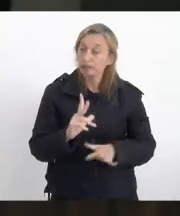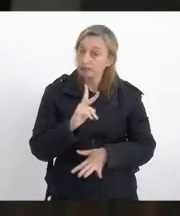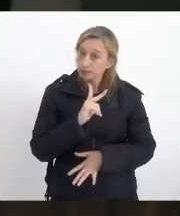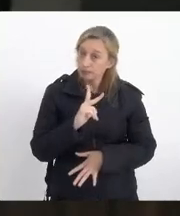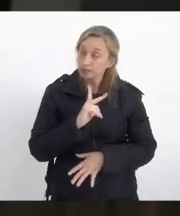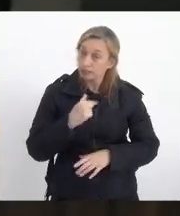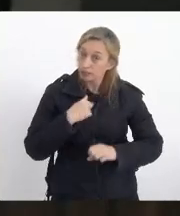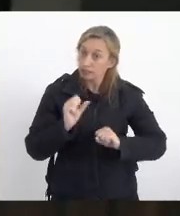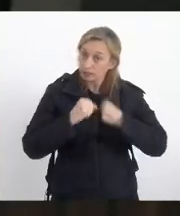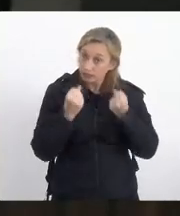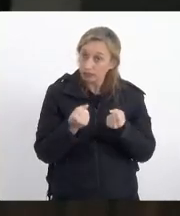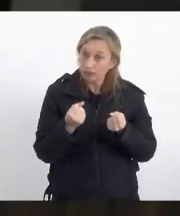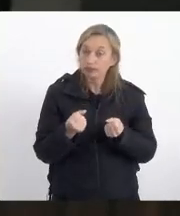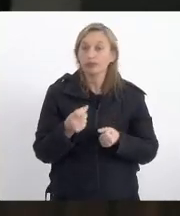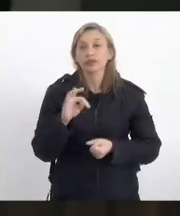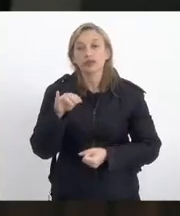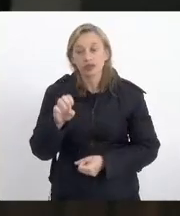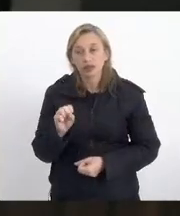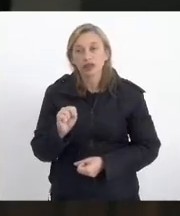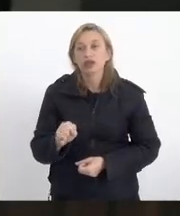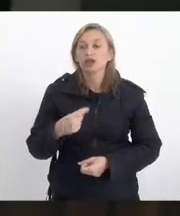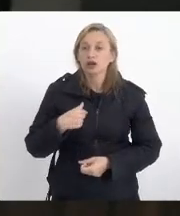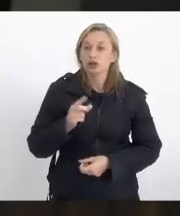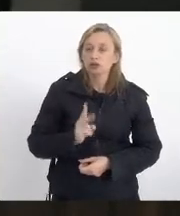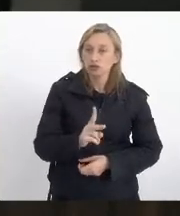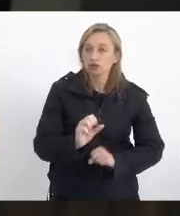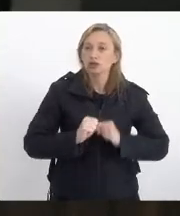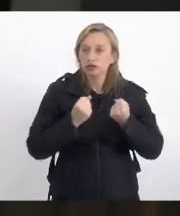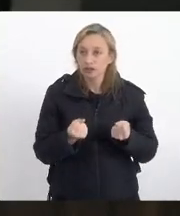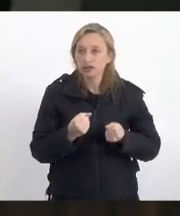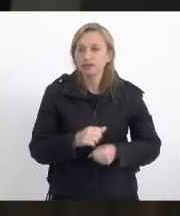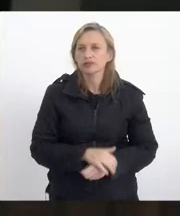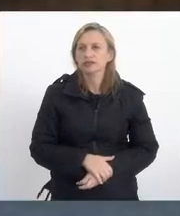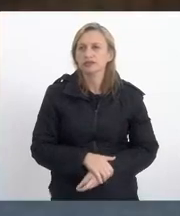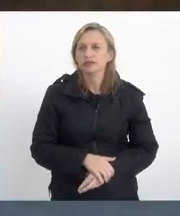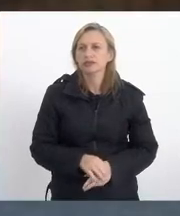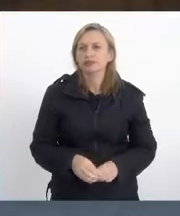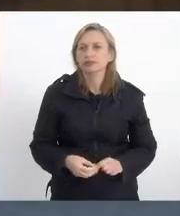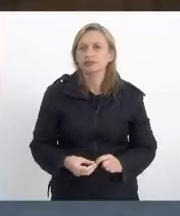particularmente defendo a tese. E vou continuar defendendo.